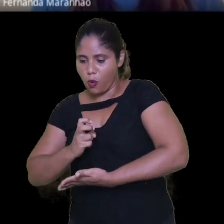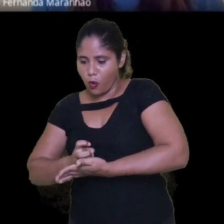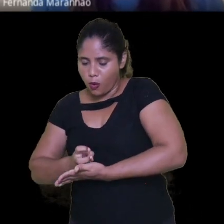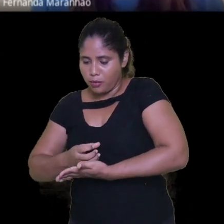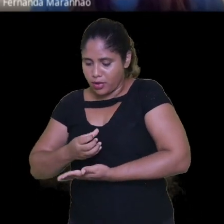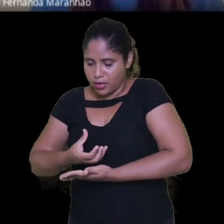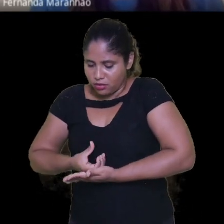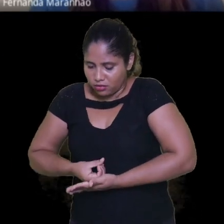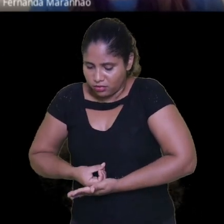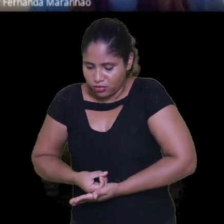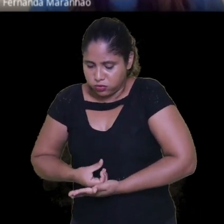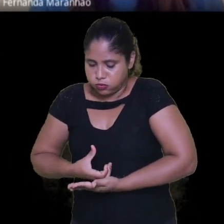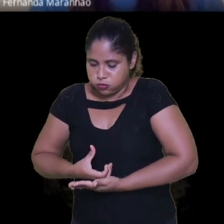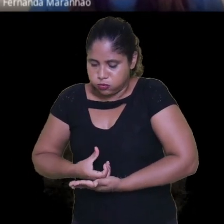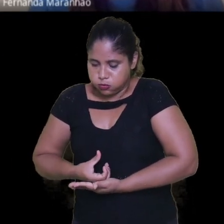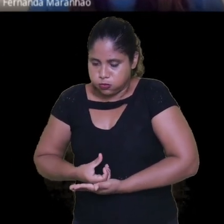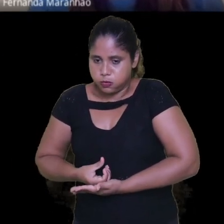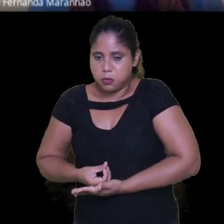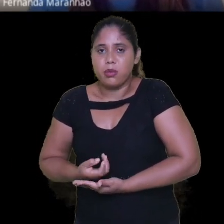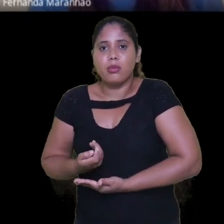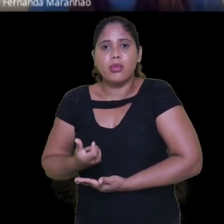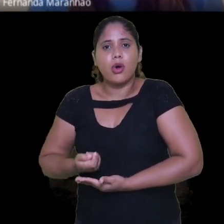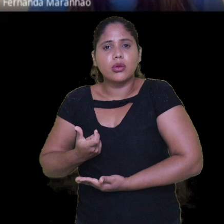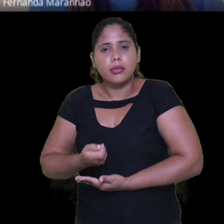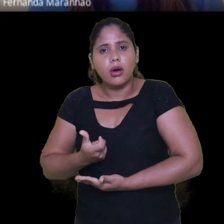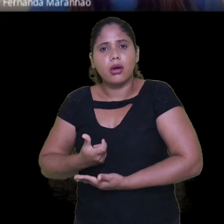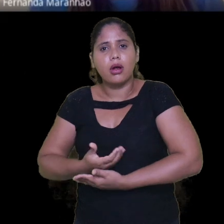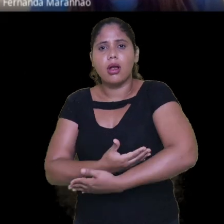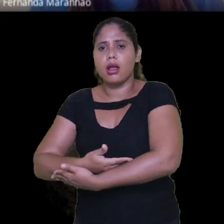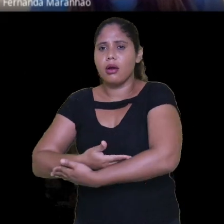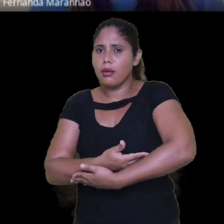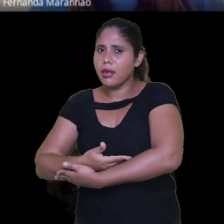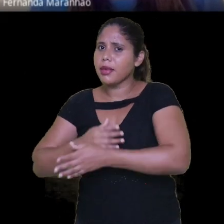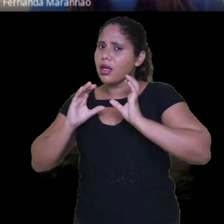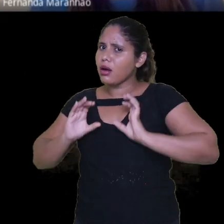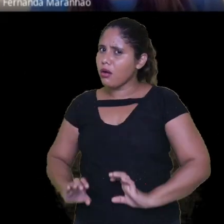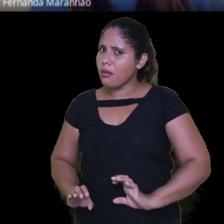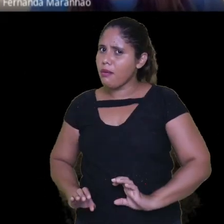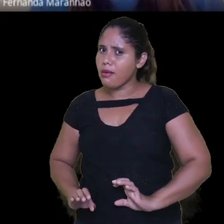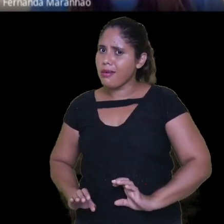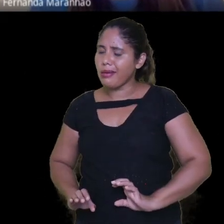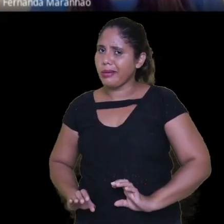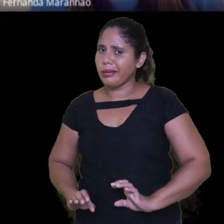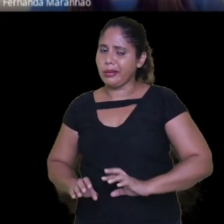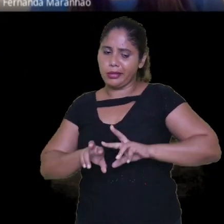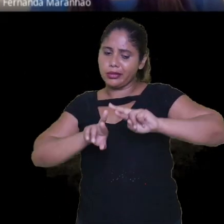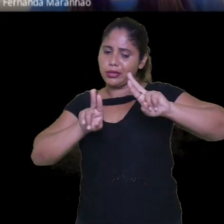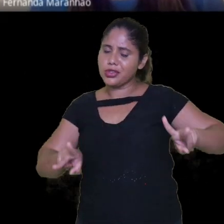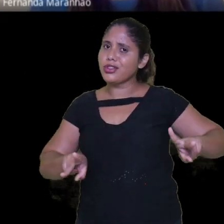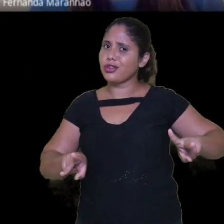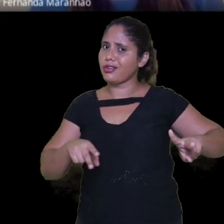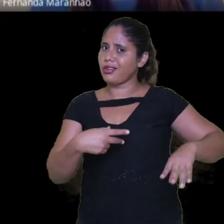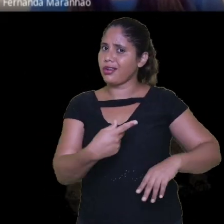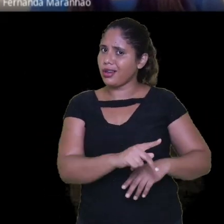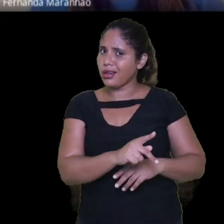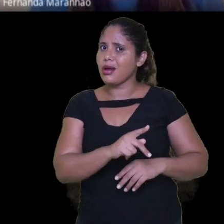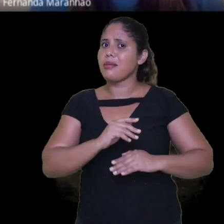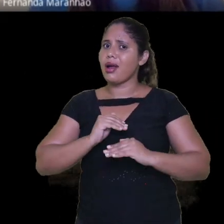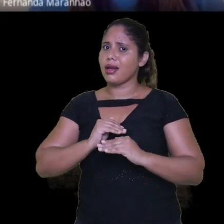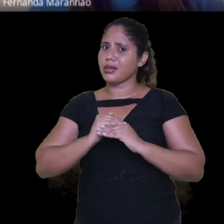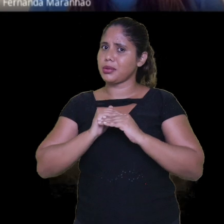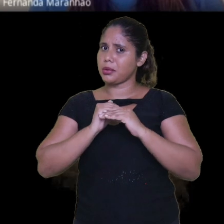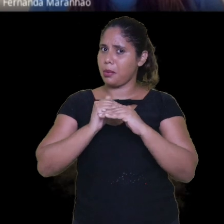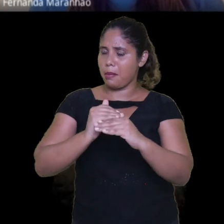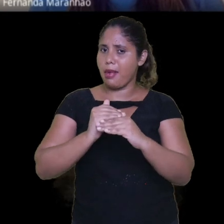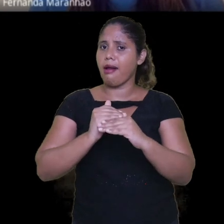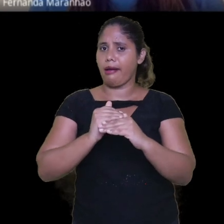porque queremos chamar a atenção para os critérios que vamos encontrar durante a ultrassonografia de um bebê com restrição intrauterina de crescimento.